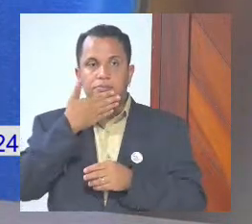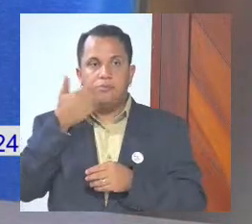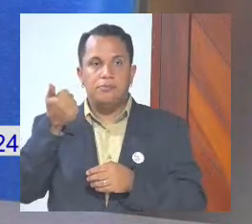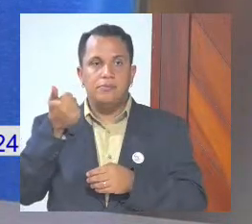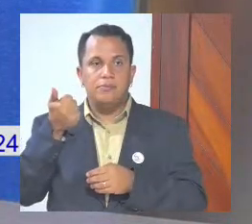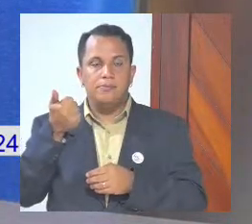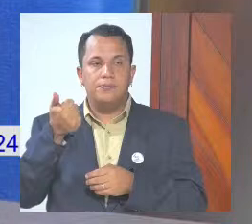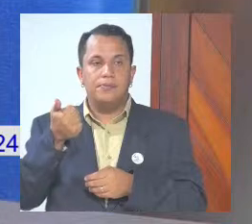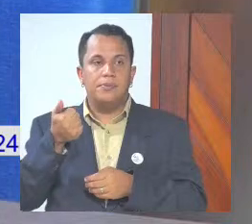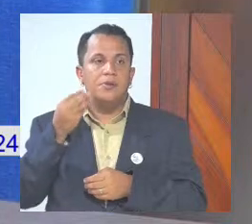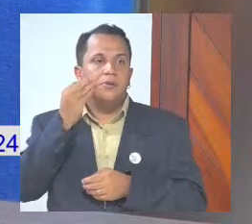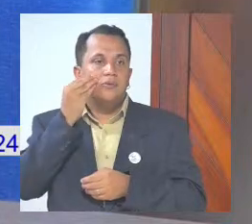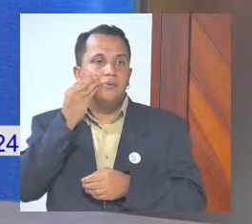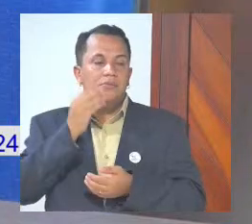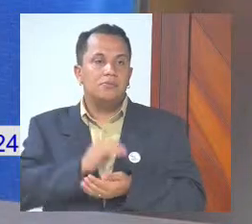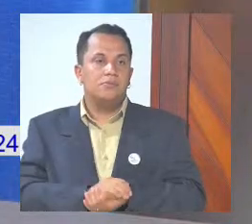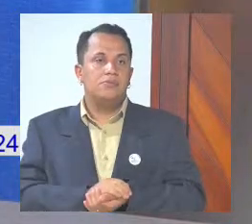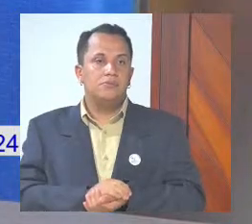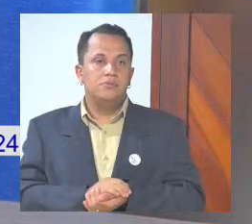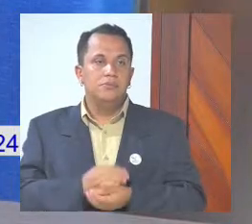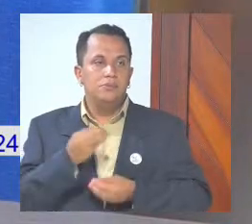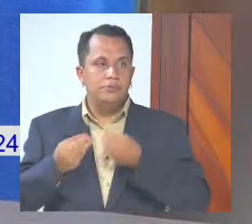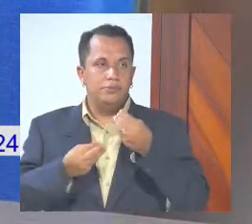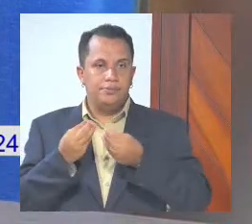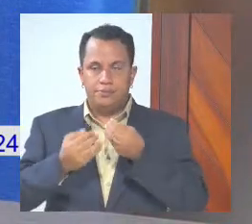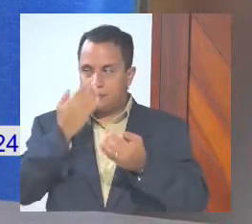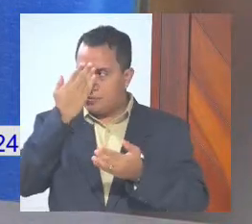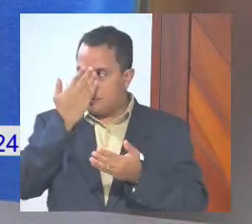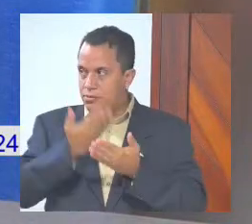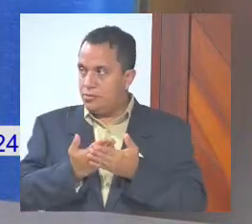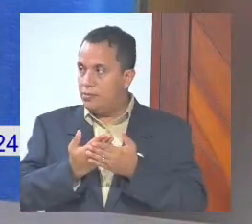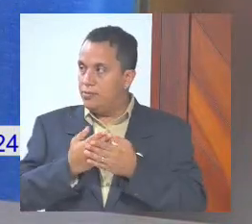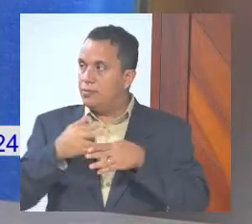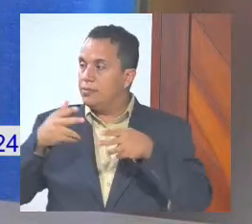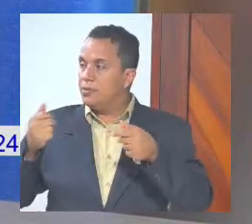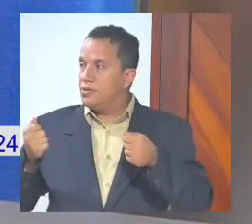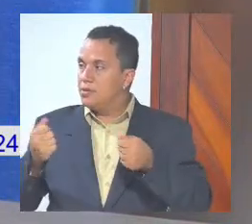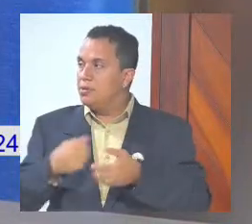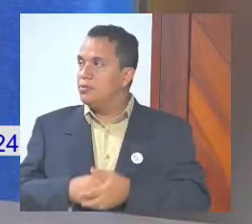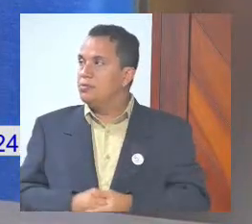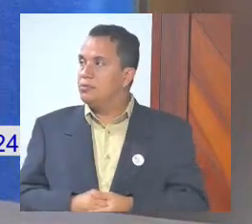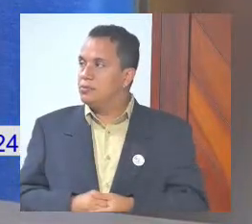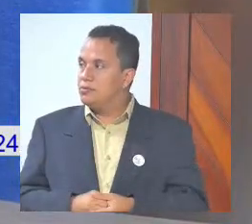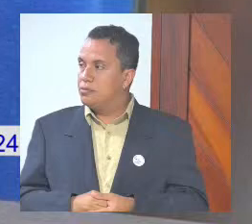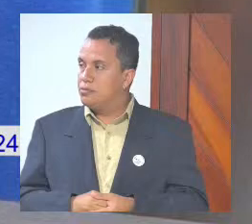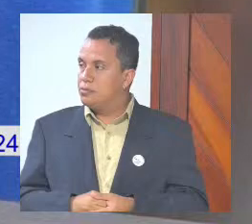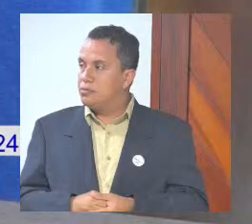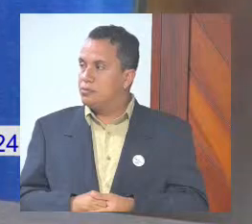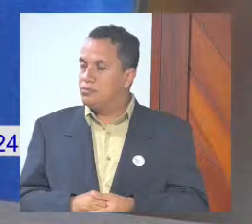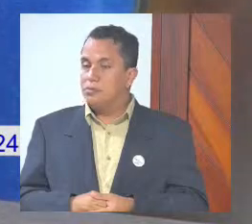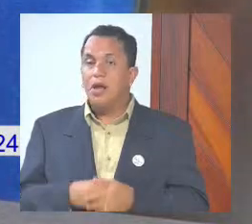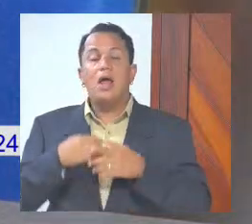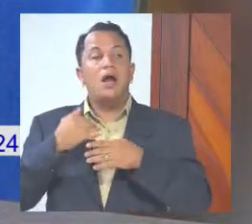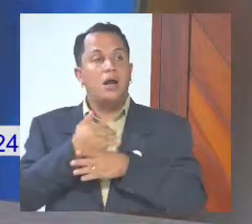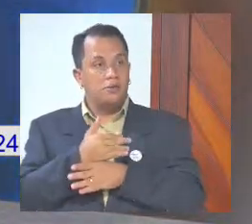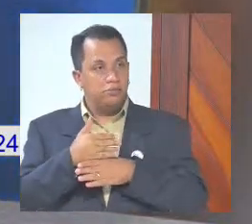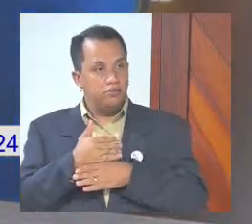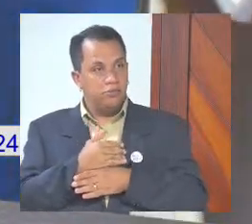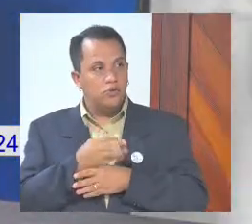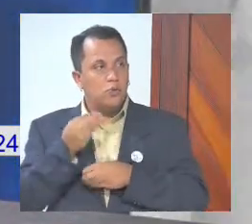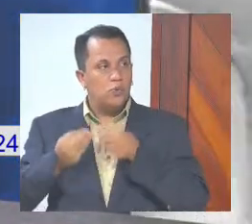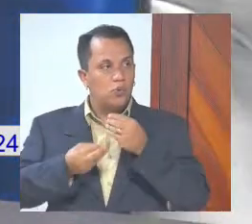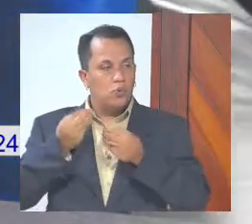na prestação de serviços, confiabilidade operacional e outros benefícios à cidade,